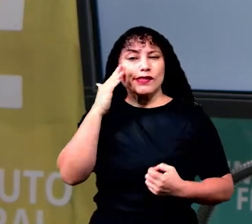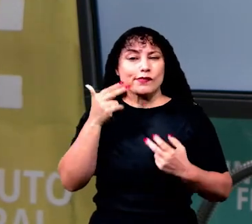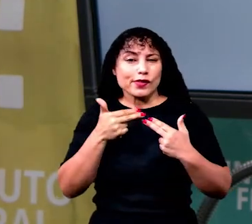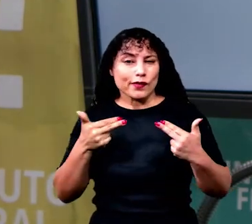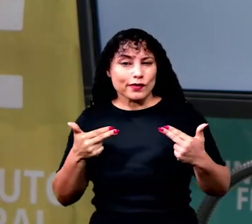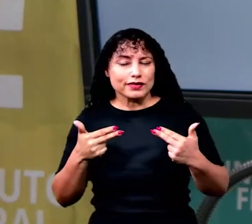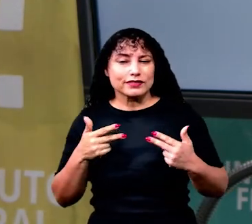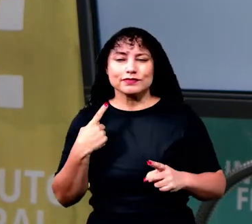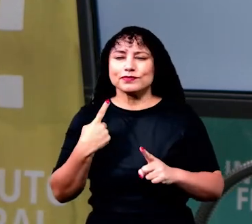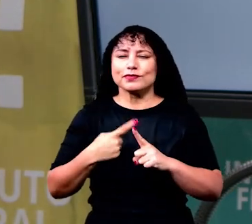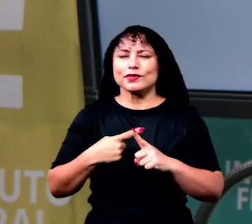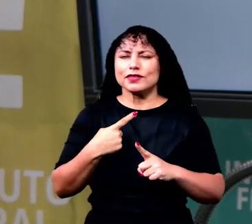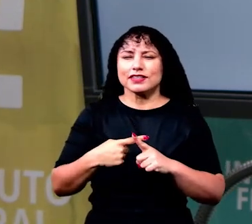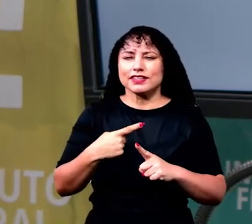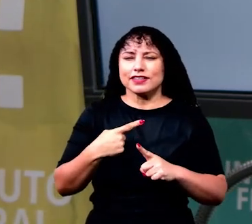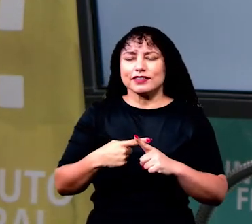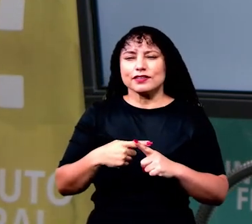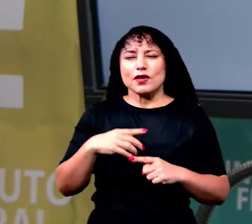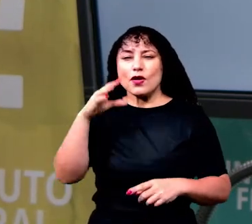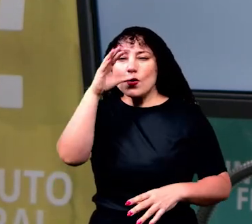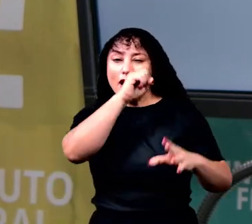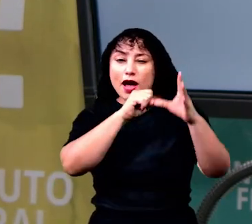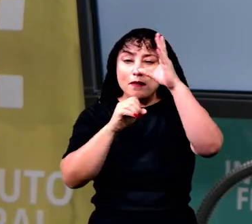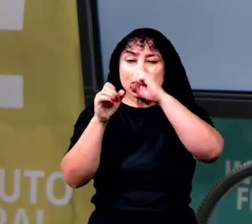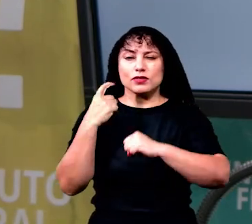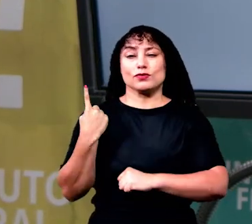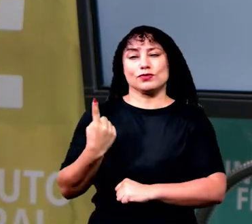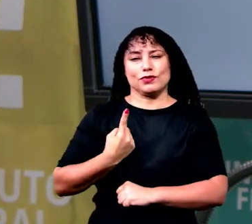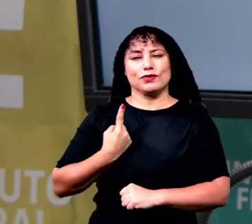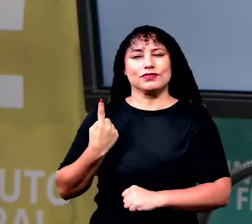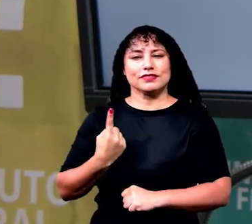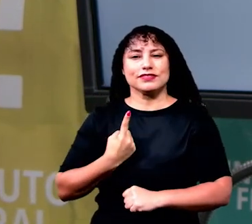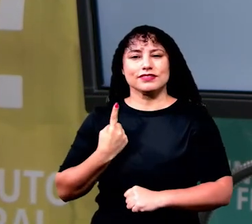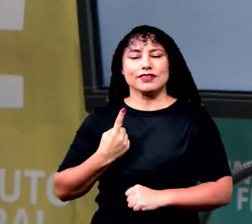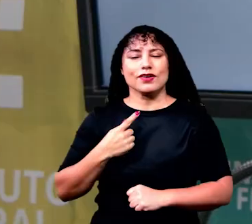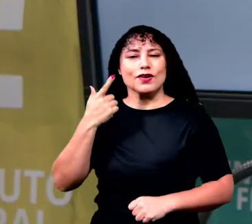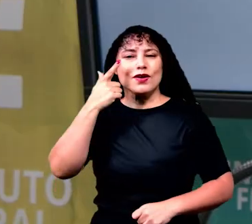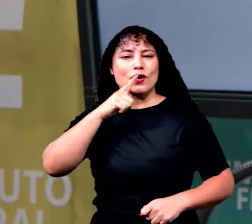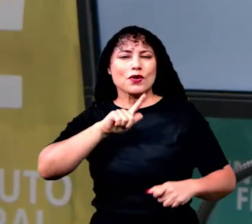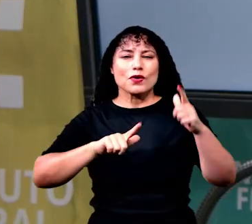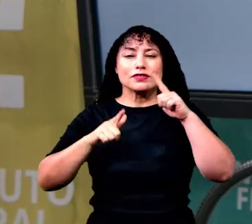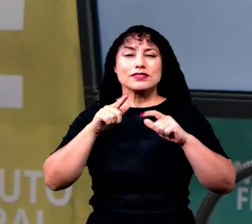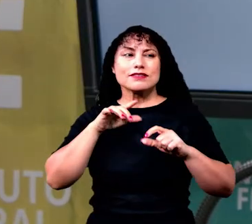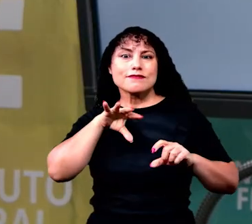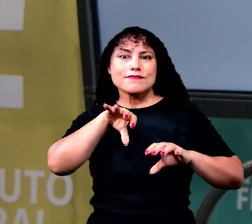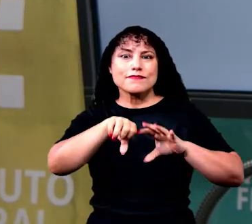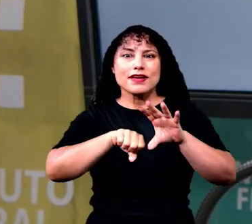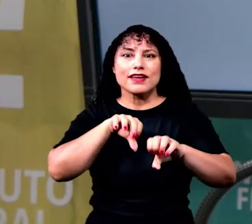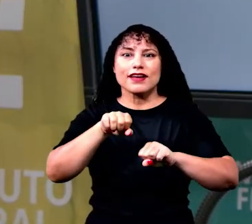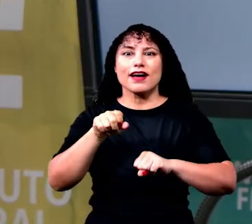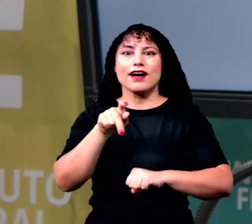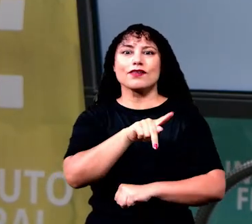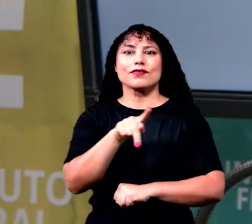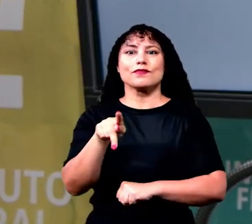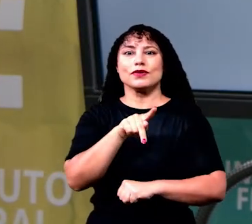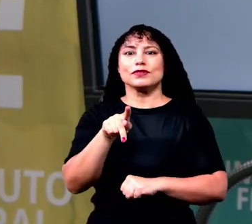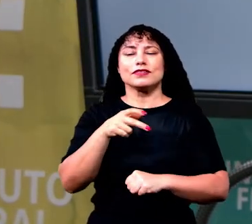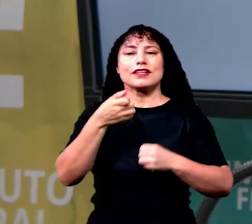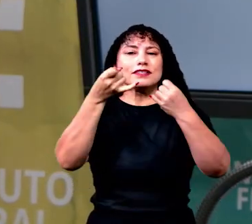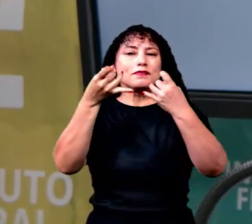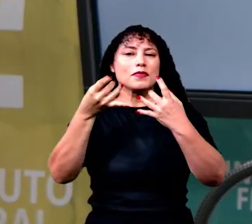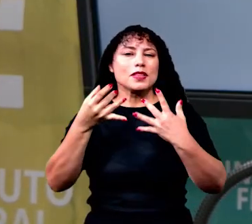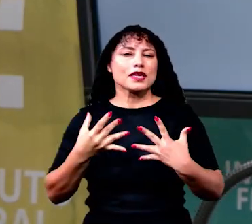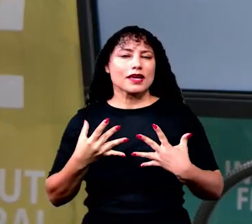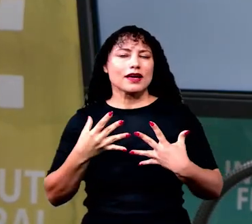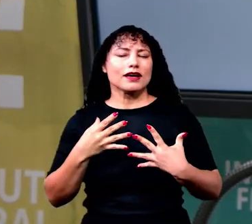coisa. Porque eu aprendo mais sozinha. Eu consigo pegar o que o professor